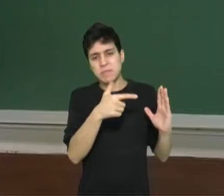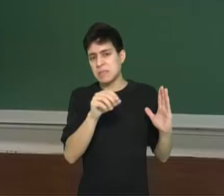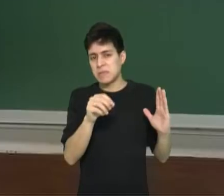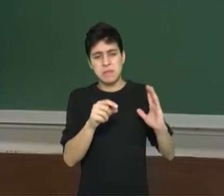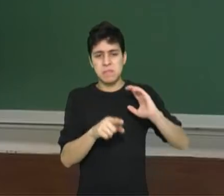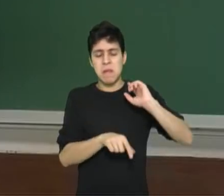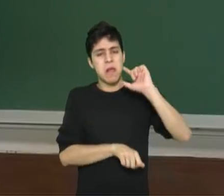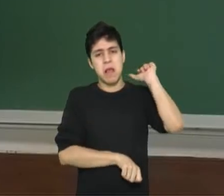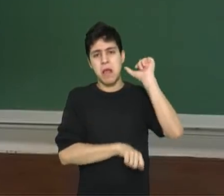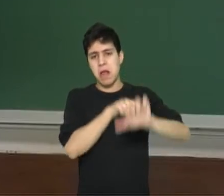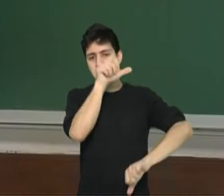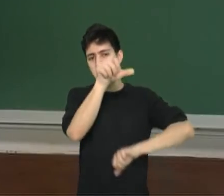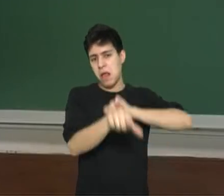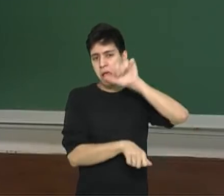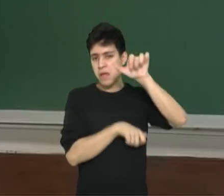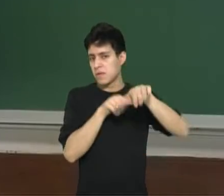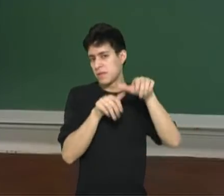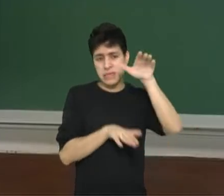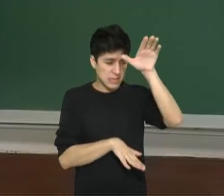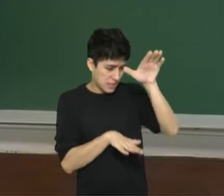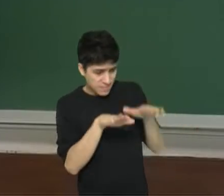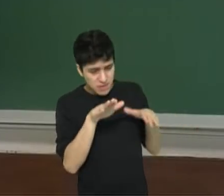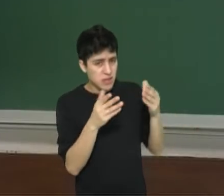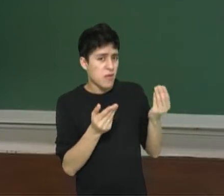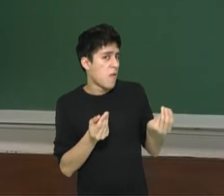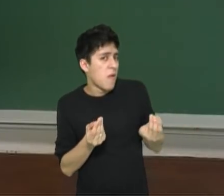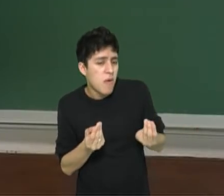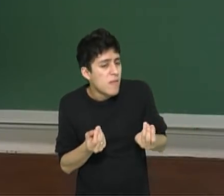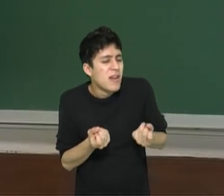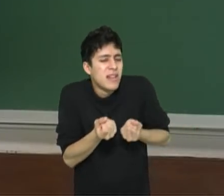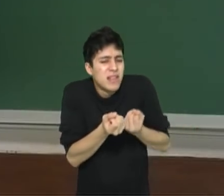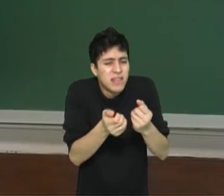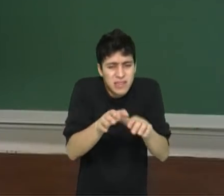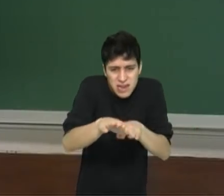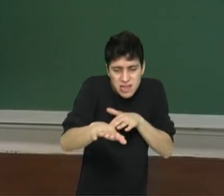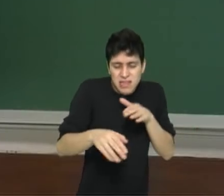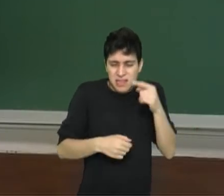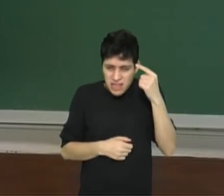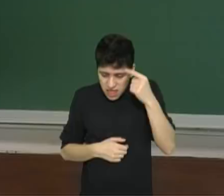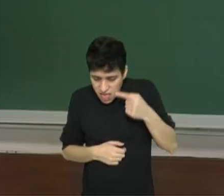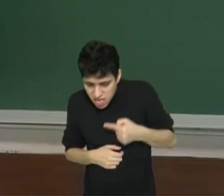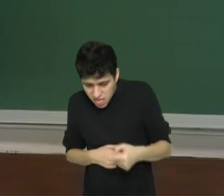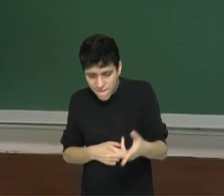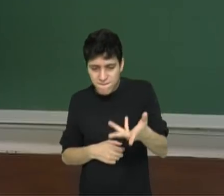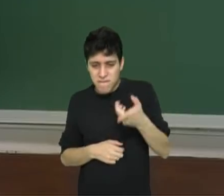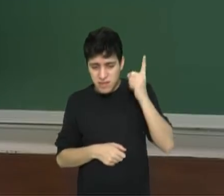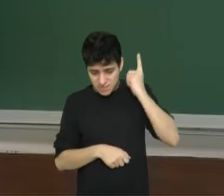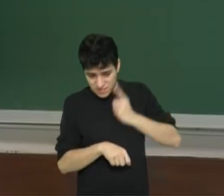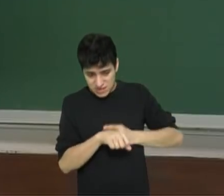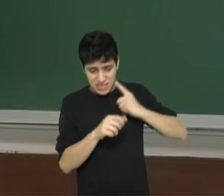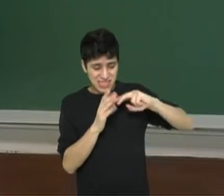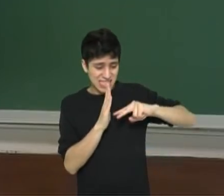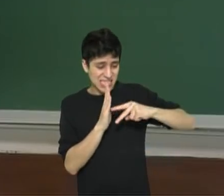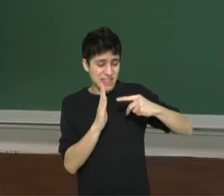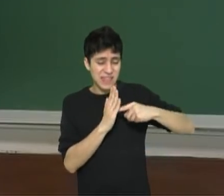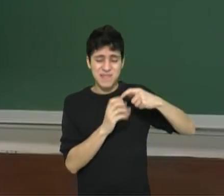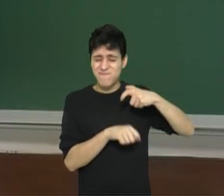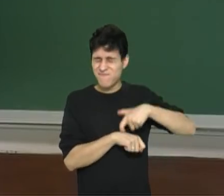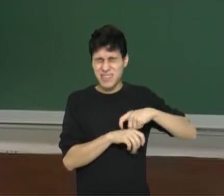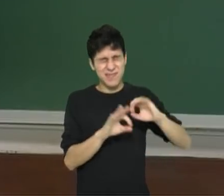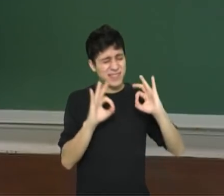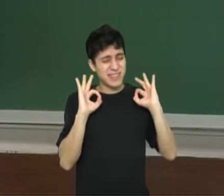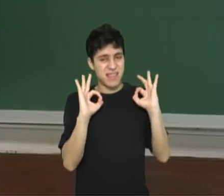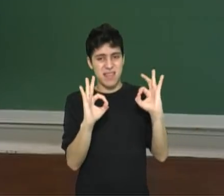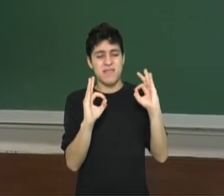20 km por hora, dependendo de como estava fluindo o trânsito. Então, a velocidade instantânea é aquela do exato